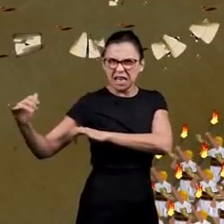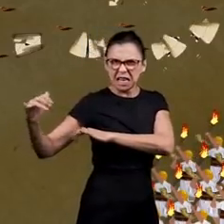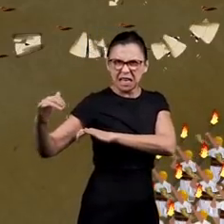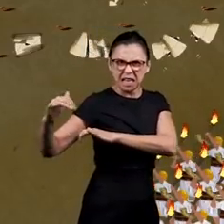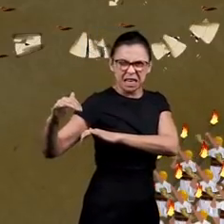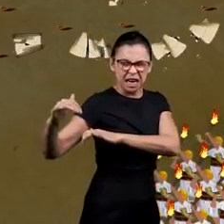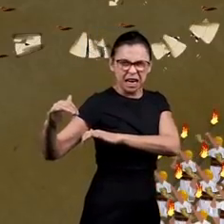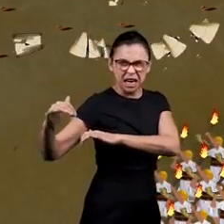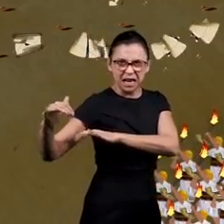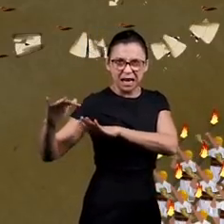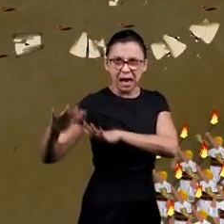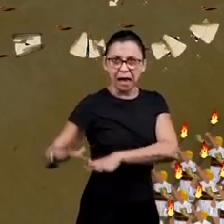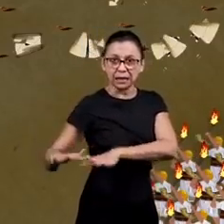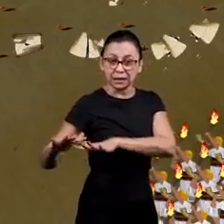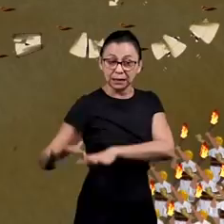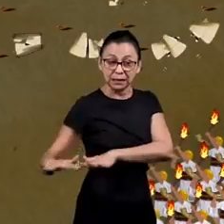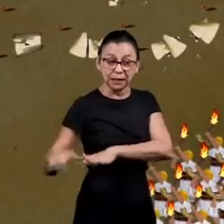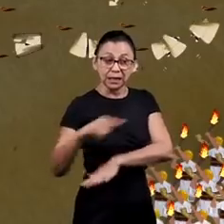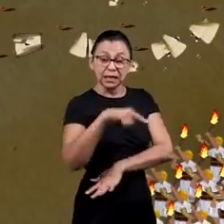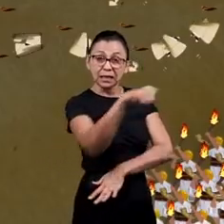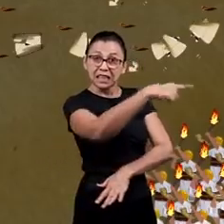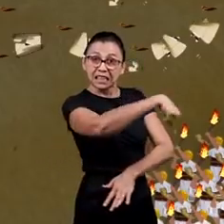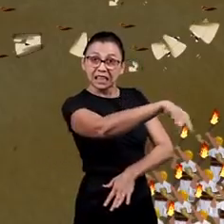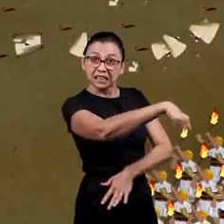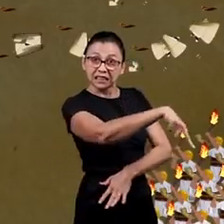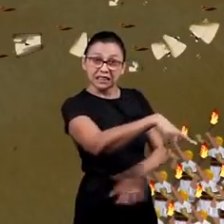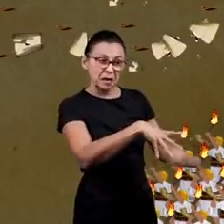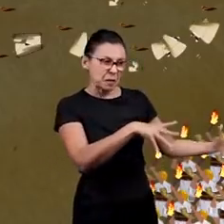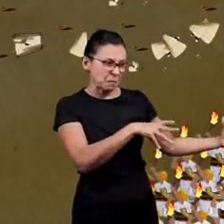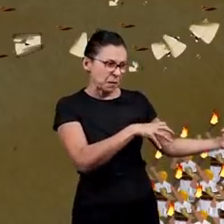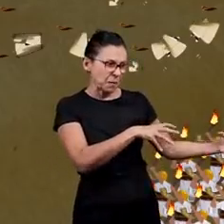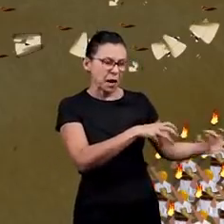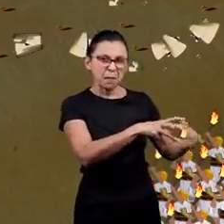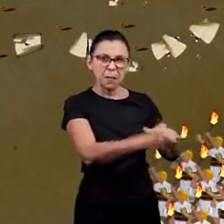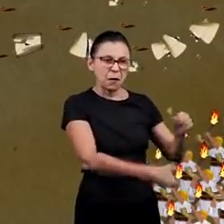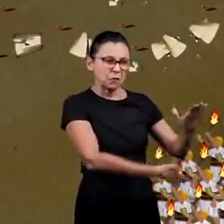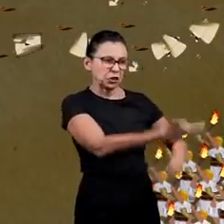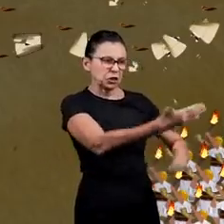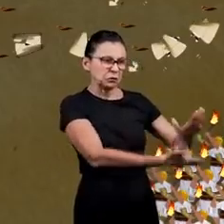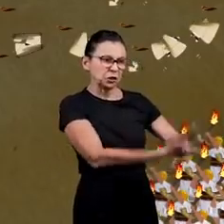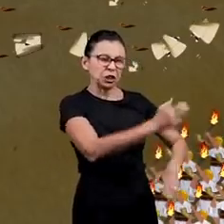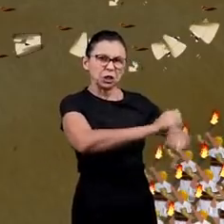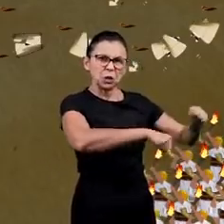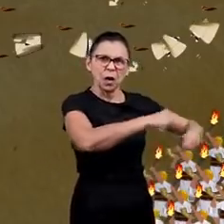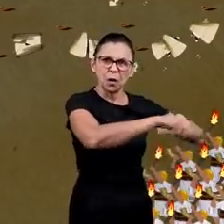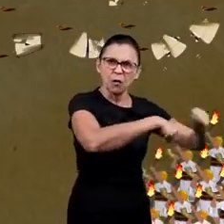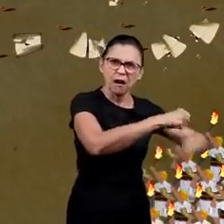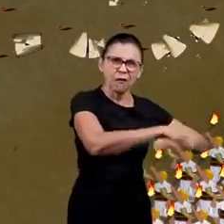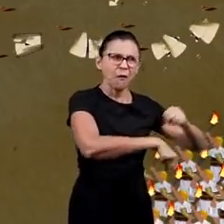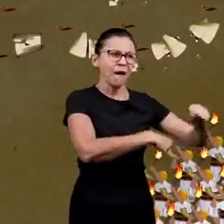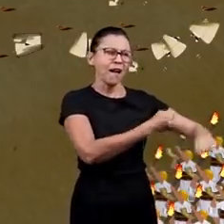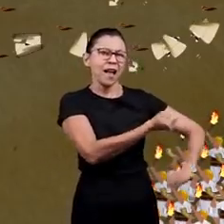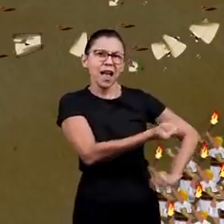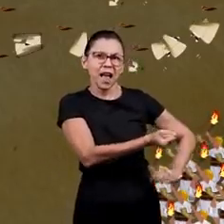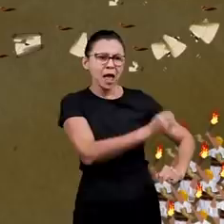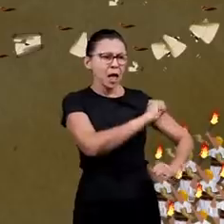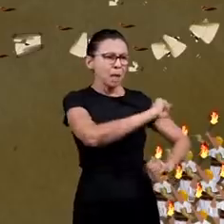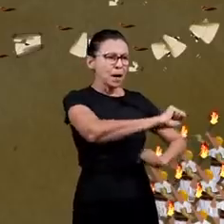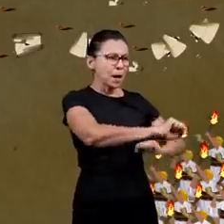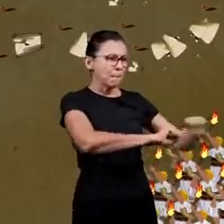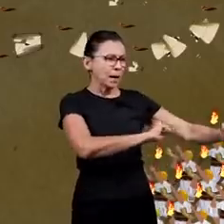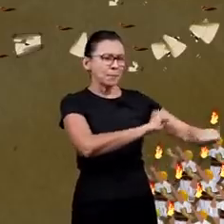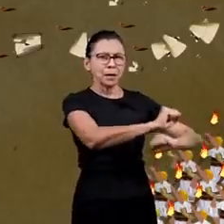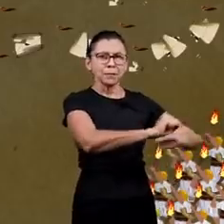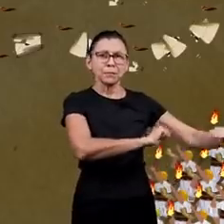eles. Eles começaram a lutar entre si e correr e fugir. E o Senhor deu a vitória a Gideão e o